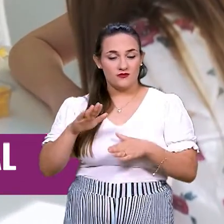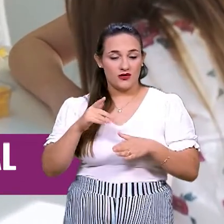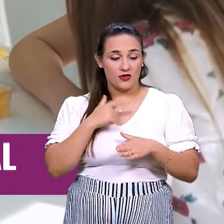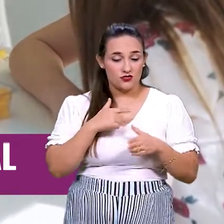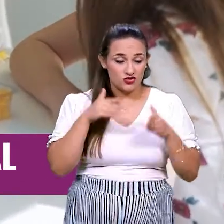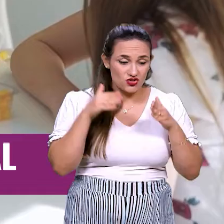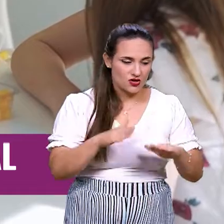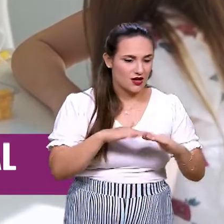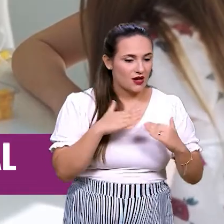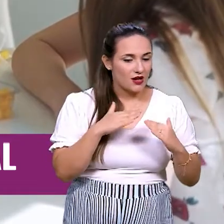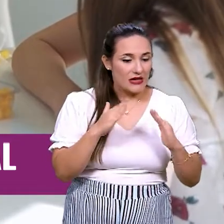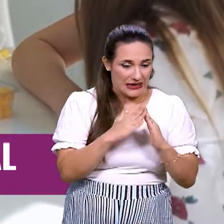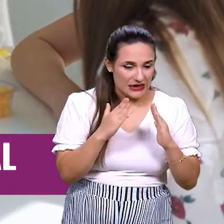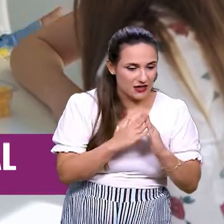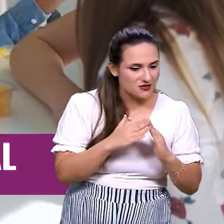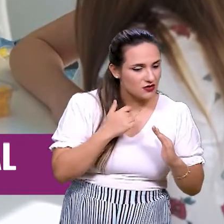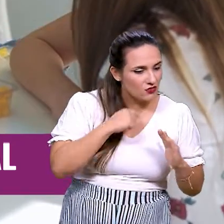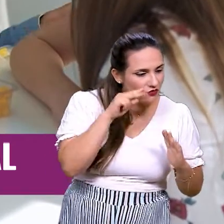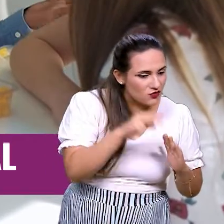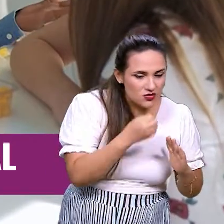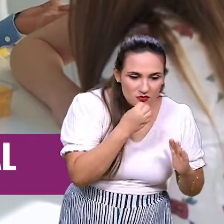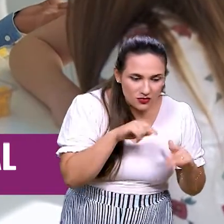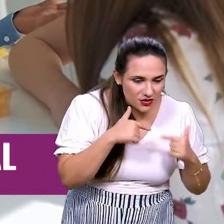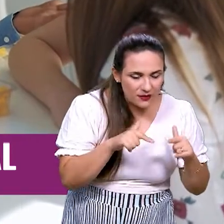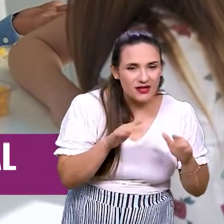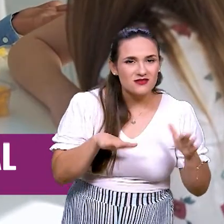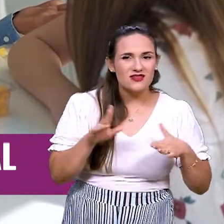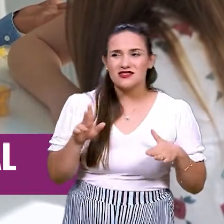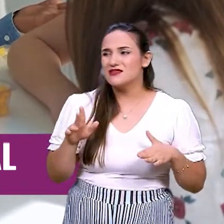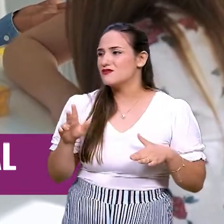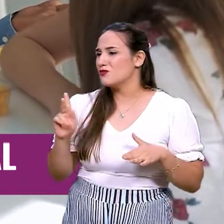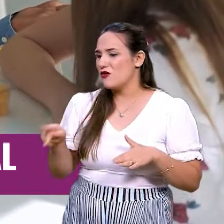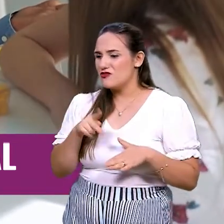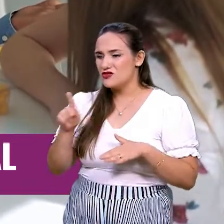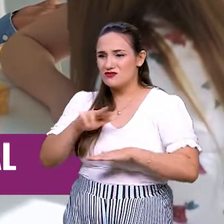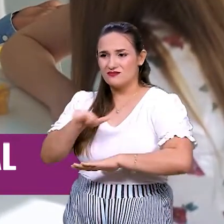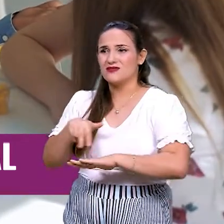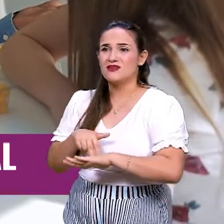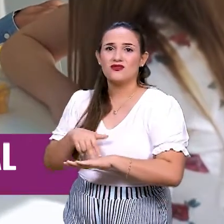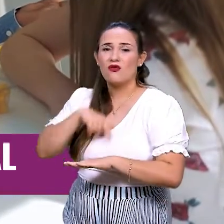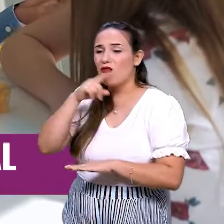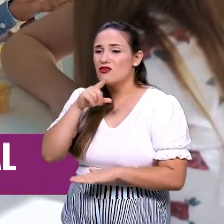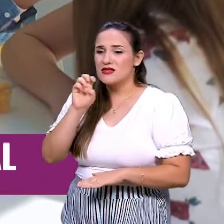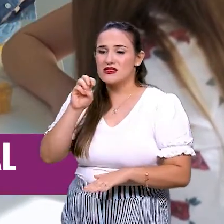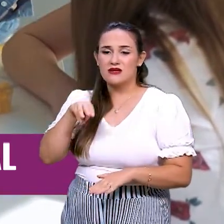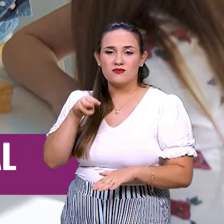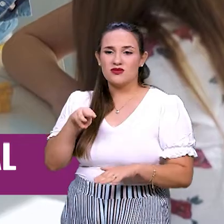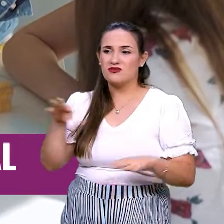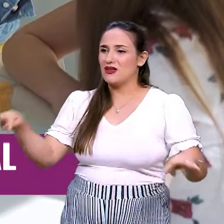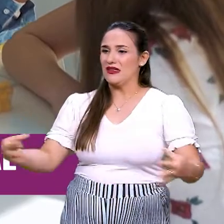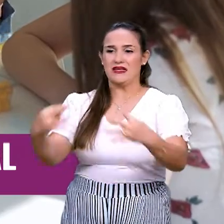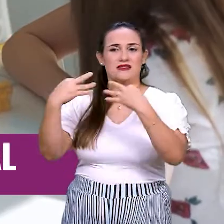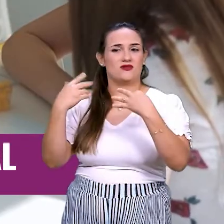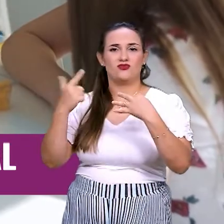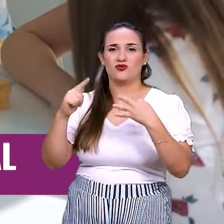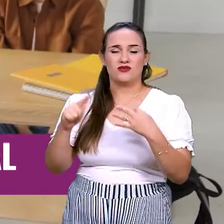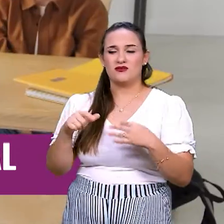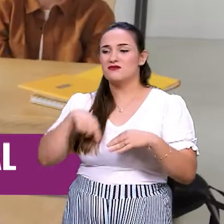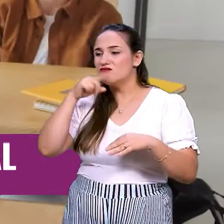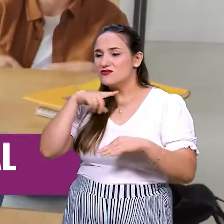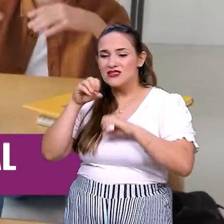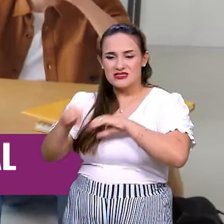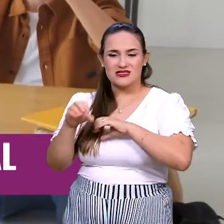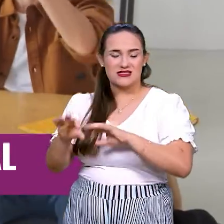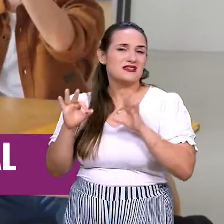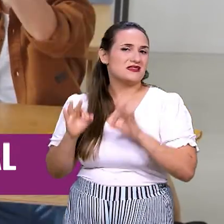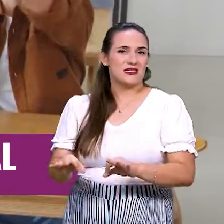tem é quando a gente chega em casa e sabe que está fazendo um bom trabalho. E é horrível quando o professor tem uma turma que, assim, ele não consegue ficar 5 minutos com a atenção